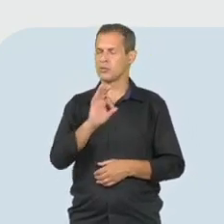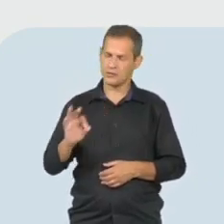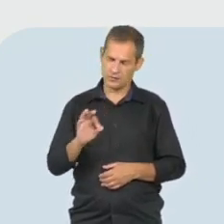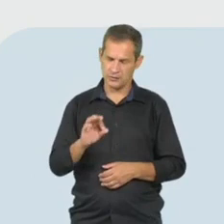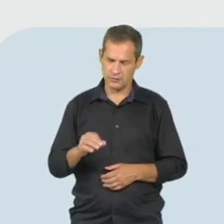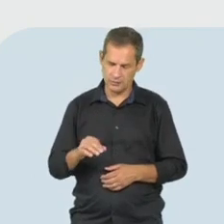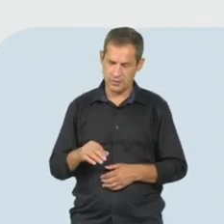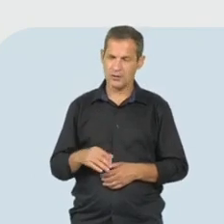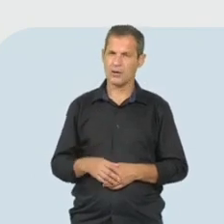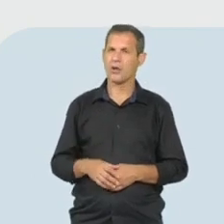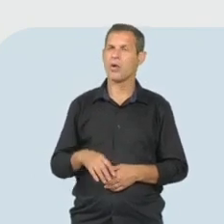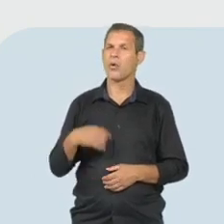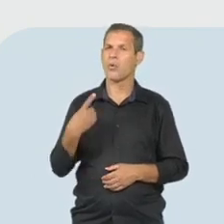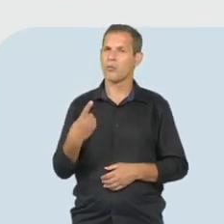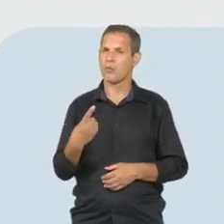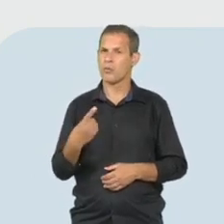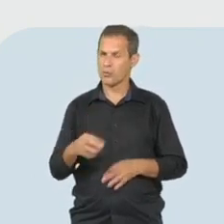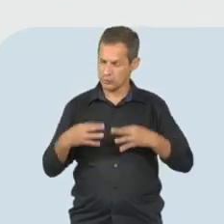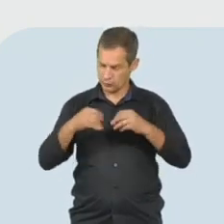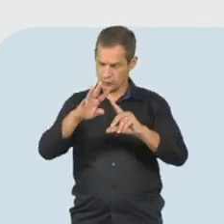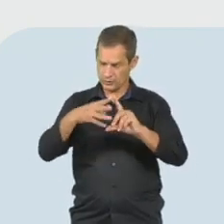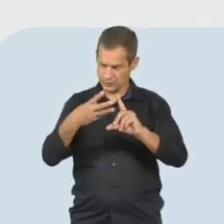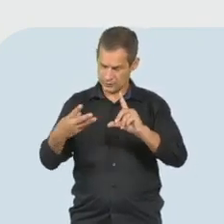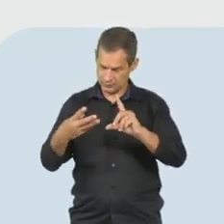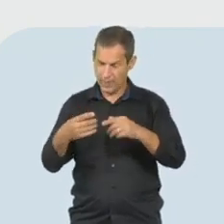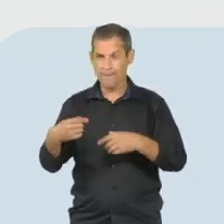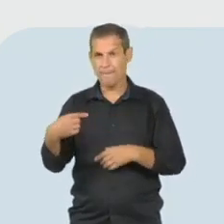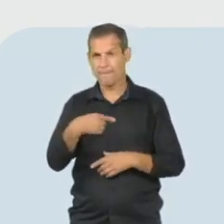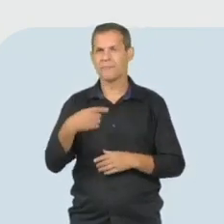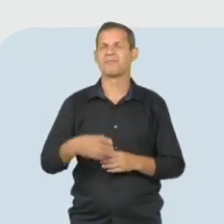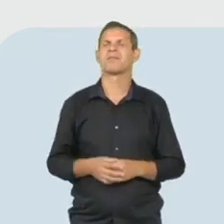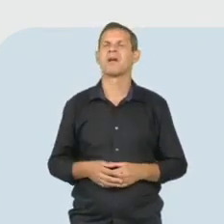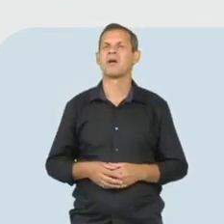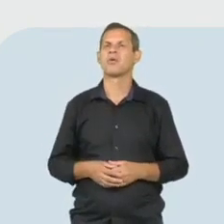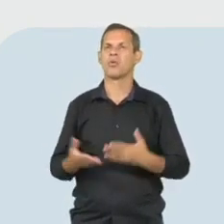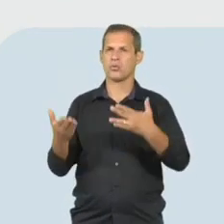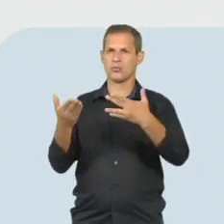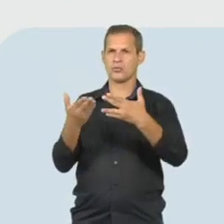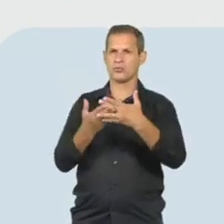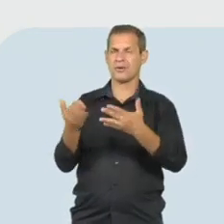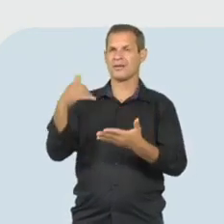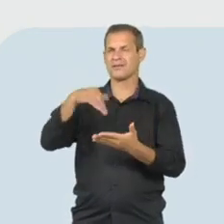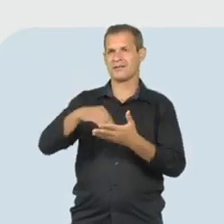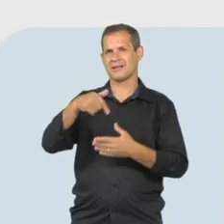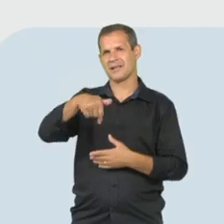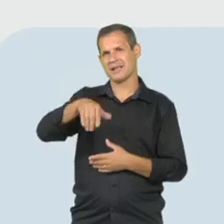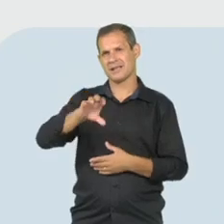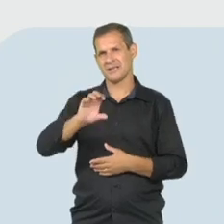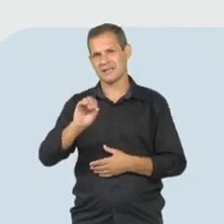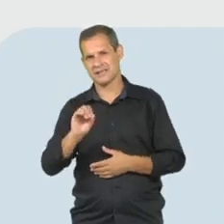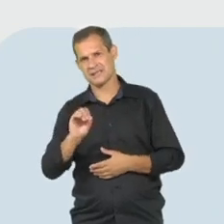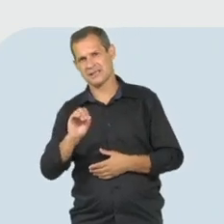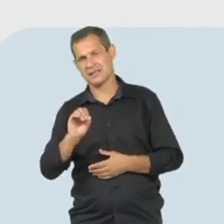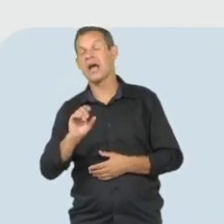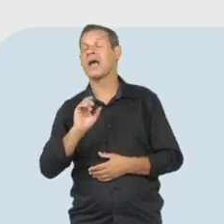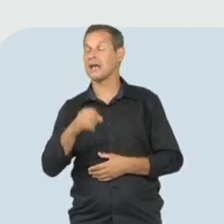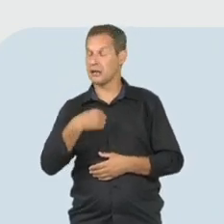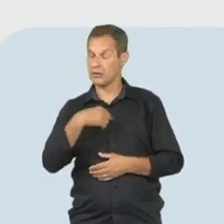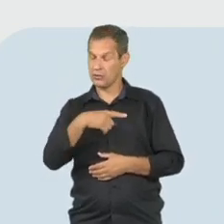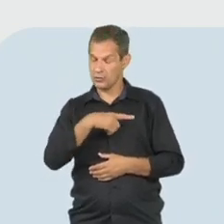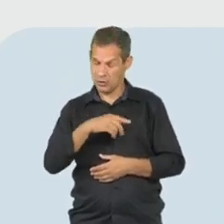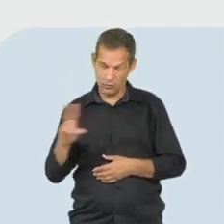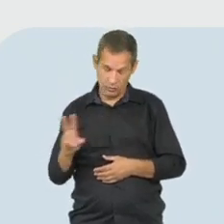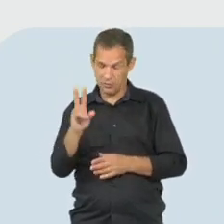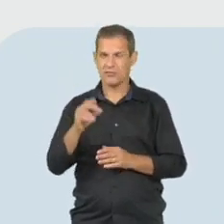69,1%. Então, é 1 inteiro, que é toda a tabela, menos o espaço aqui que vai até 70, para que eu tenha